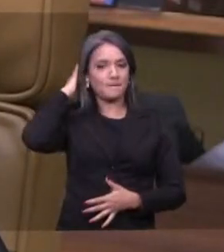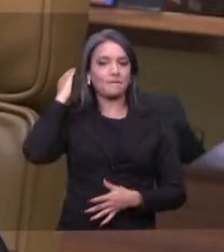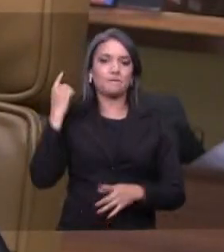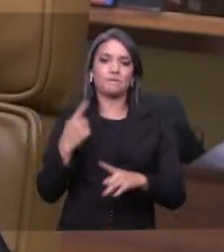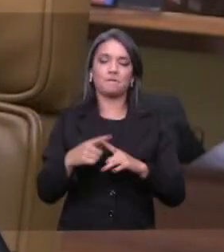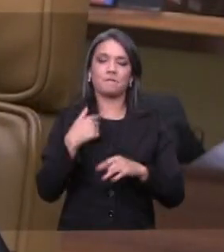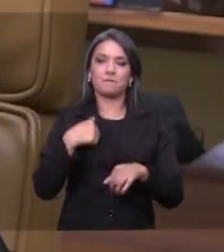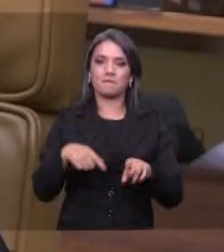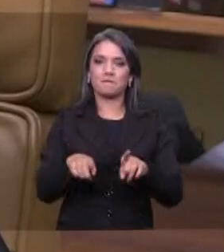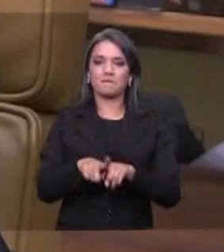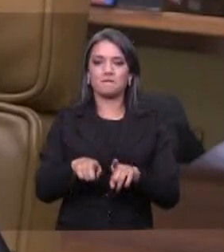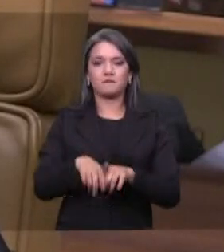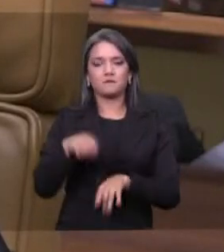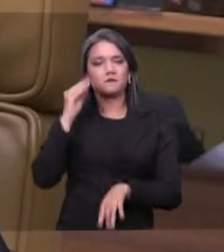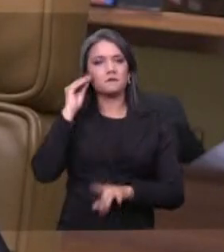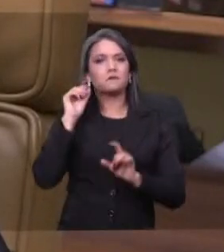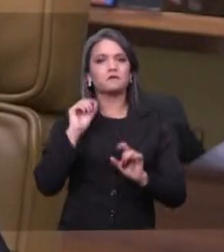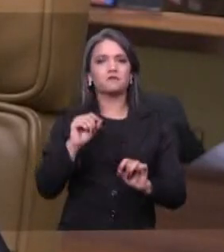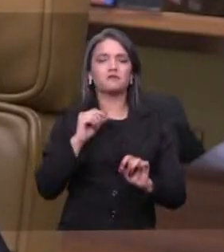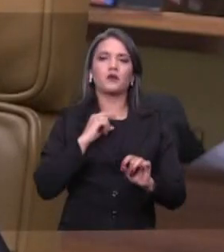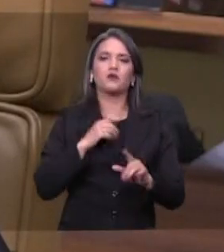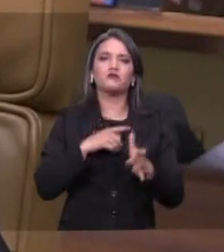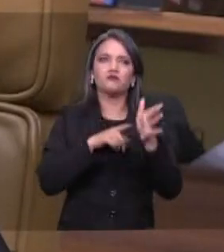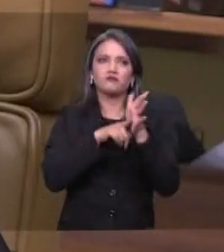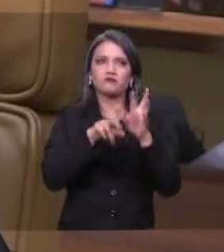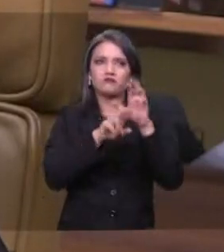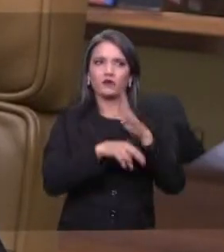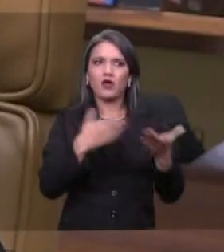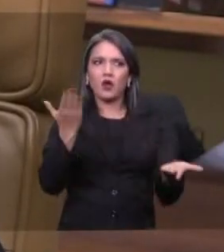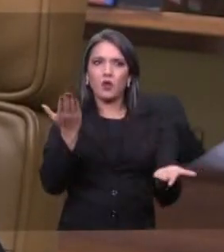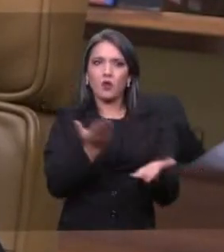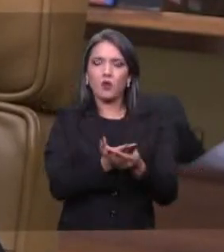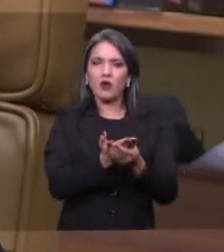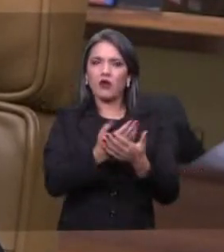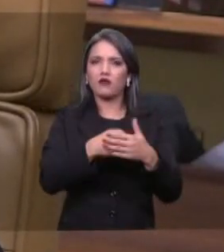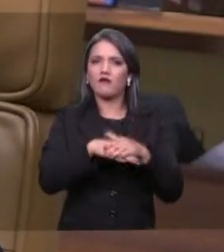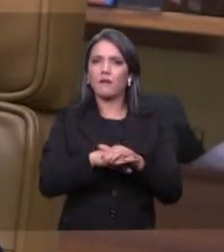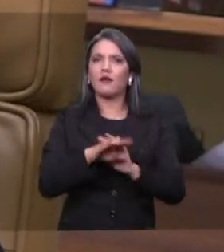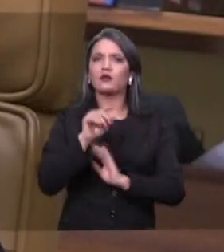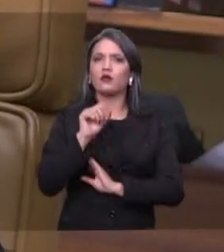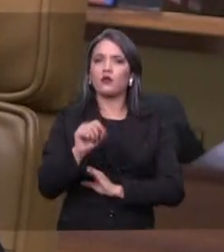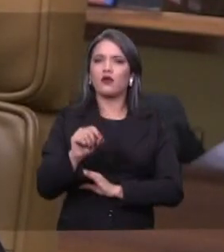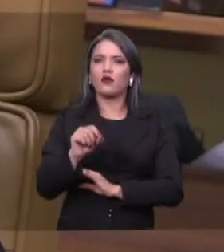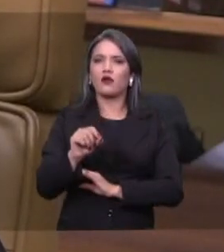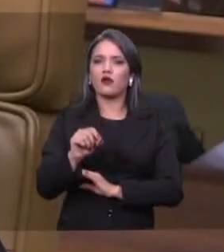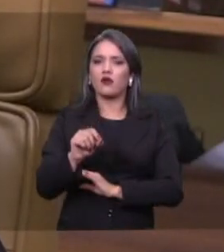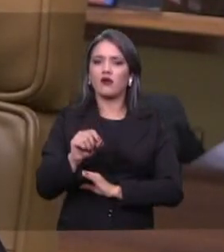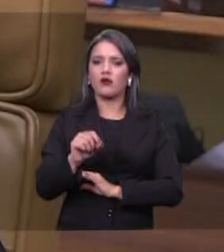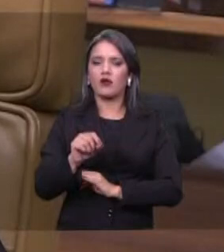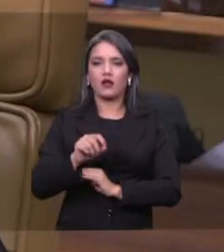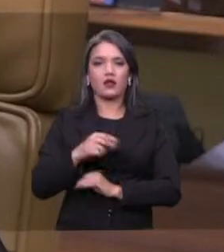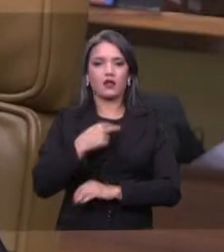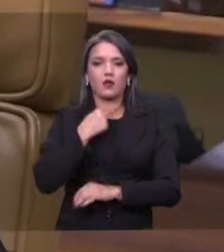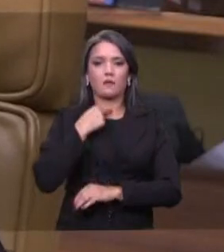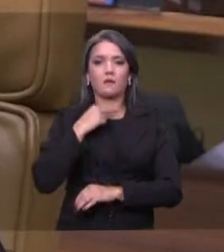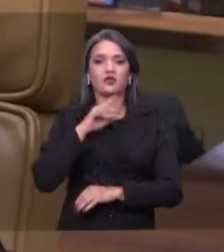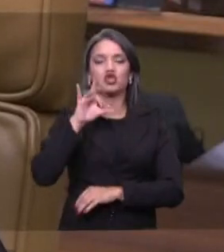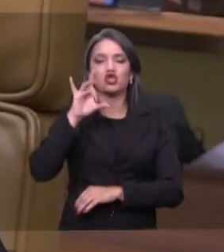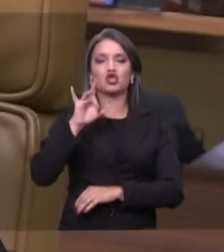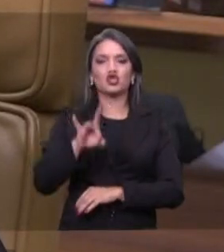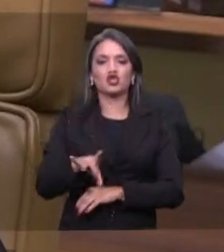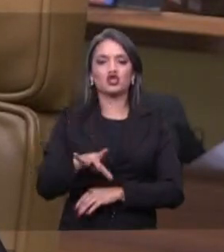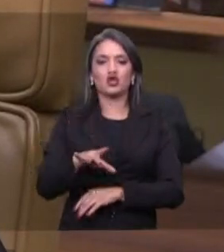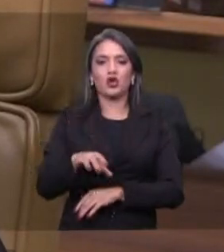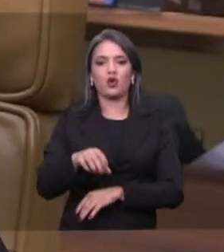eu entendo que o arquivamento não pode ser um ato que seja exclusivo do